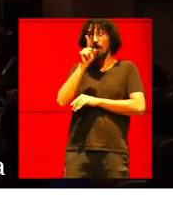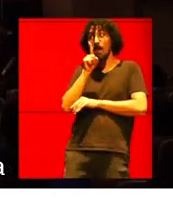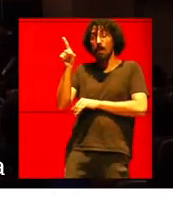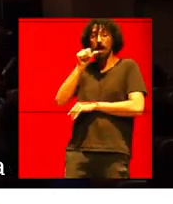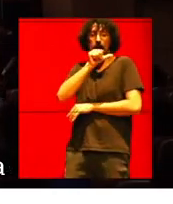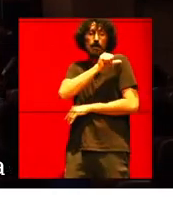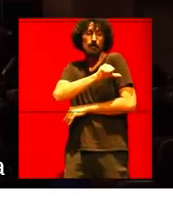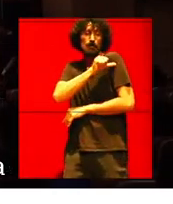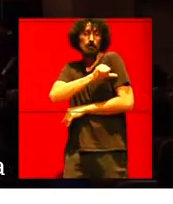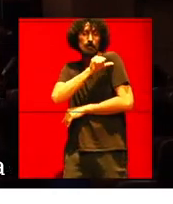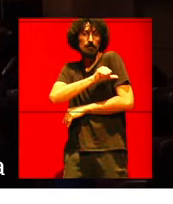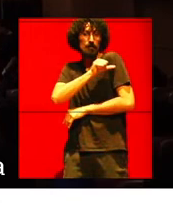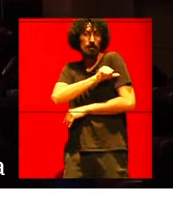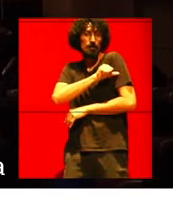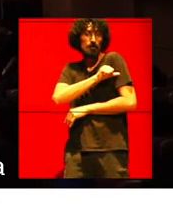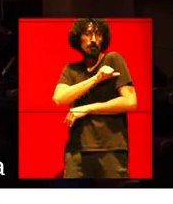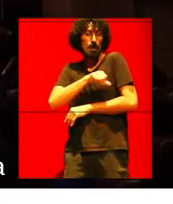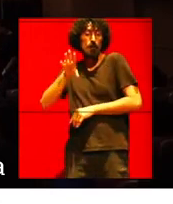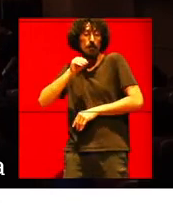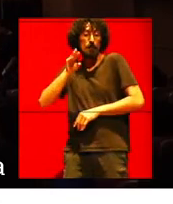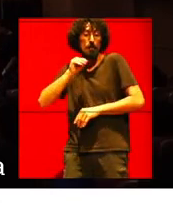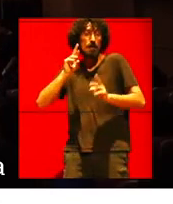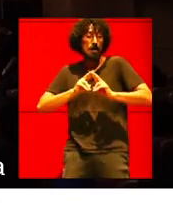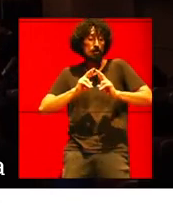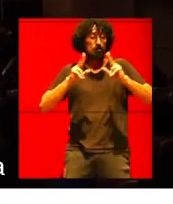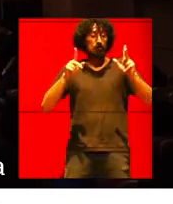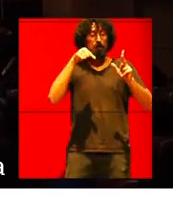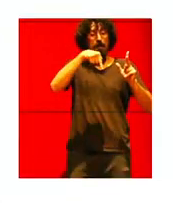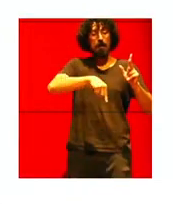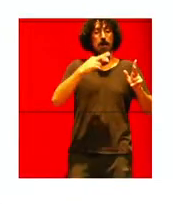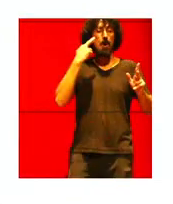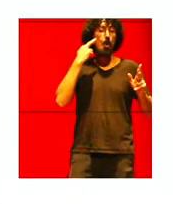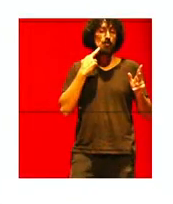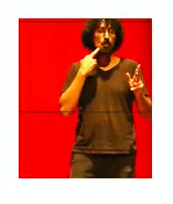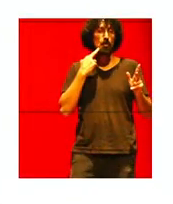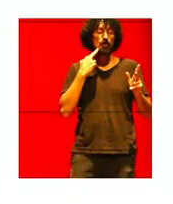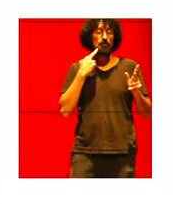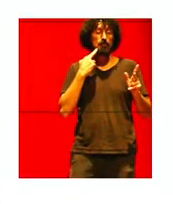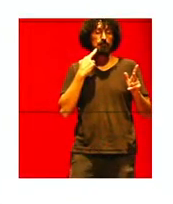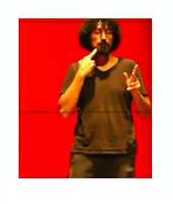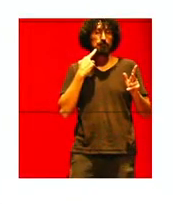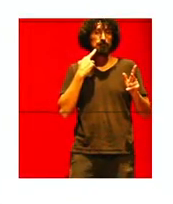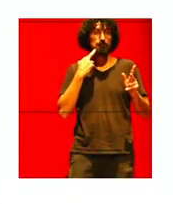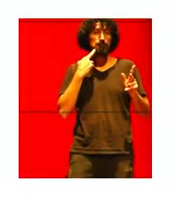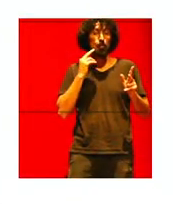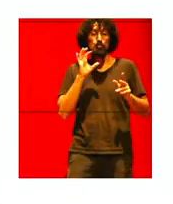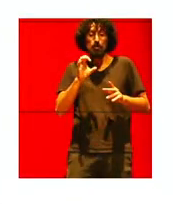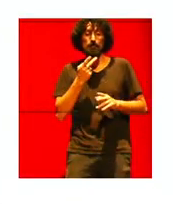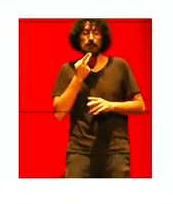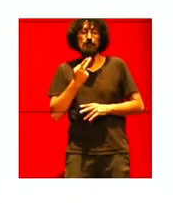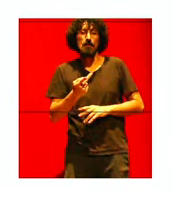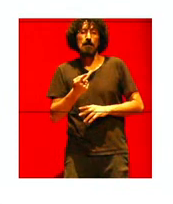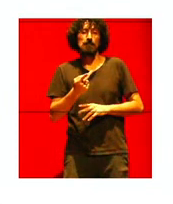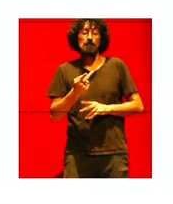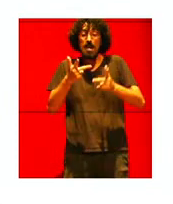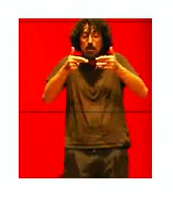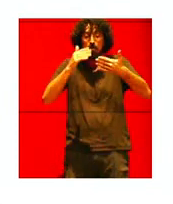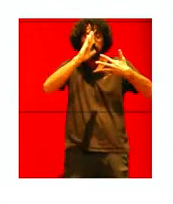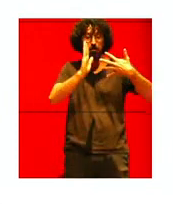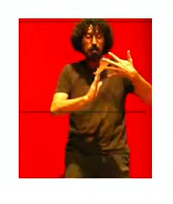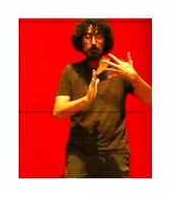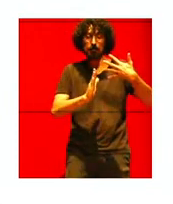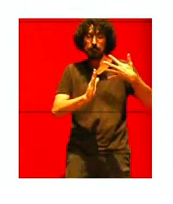de um nortista. Eles têm aquele S chiado, eles dizem assim, X, né? Tem